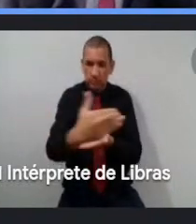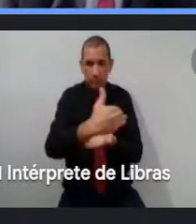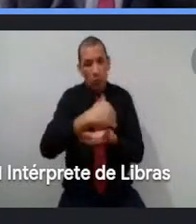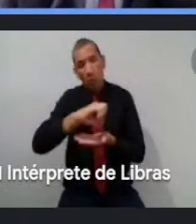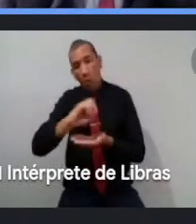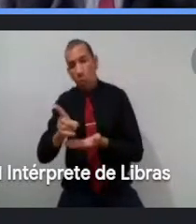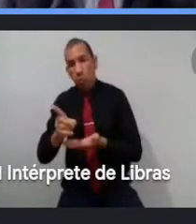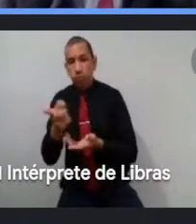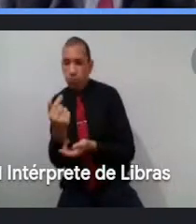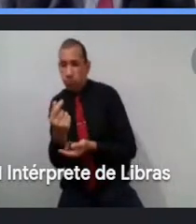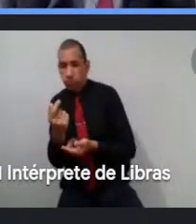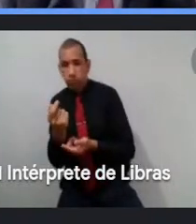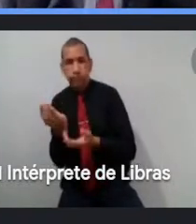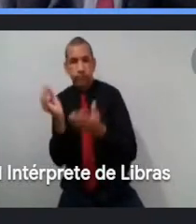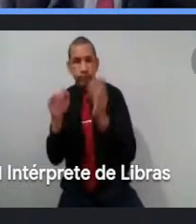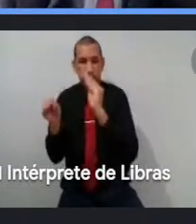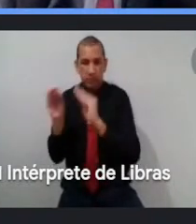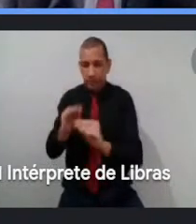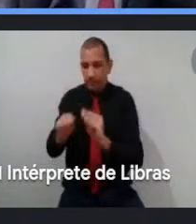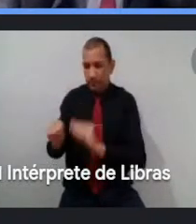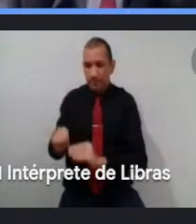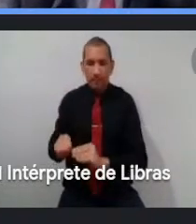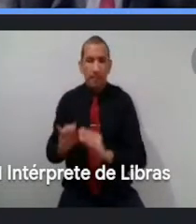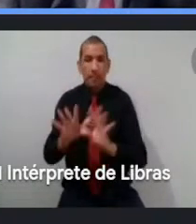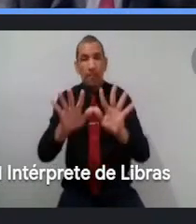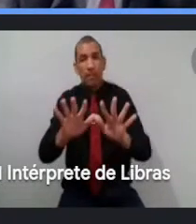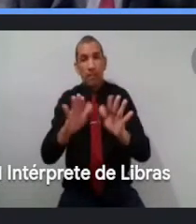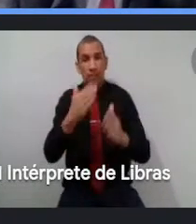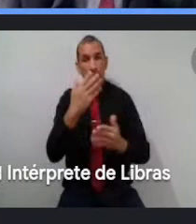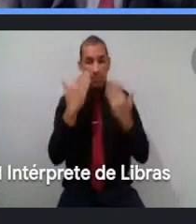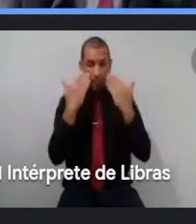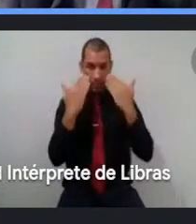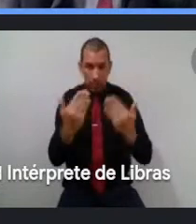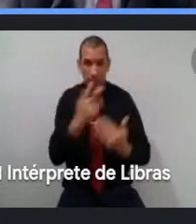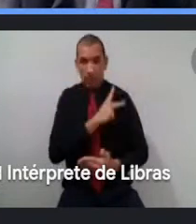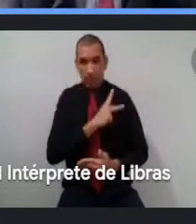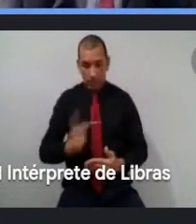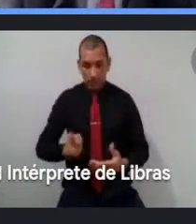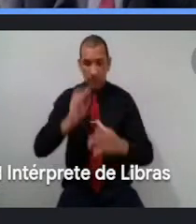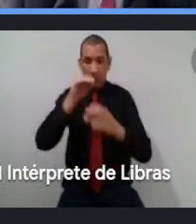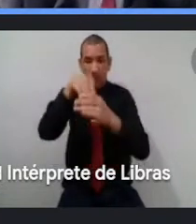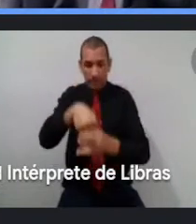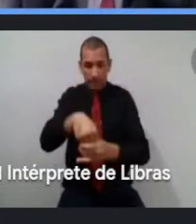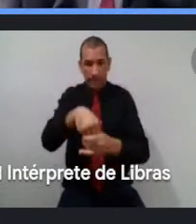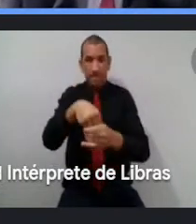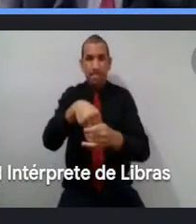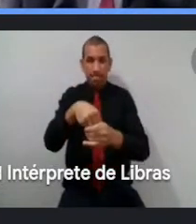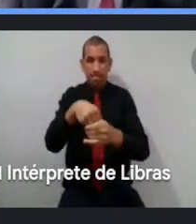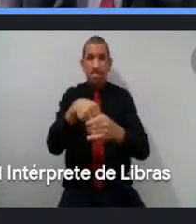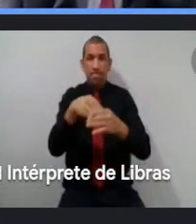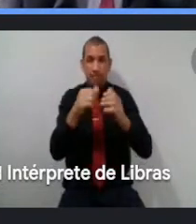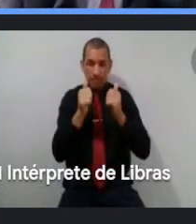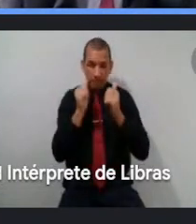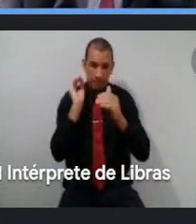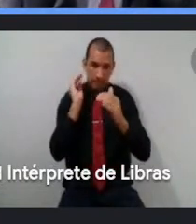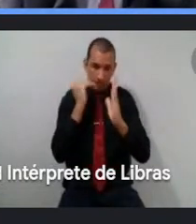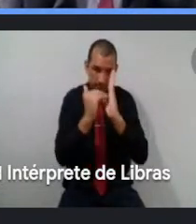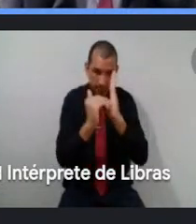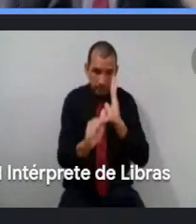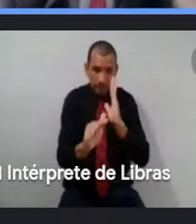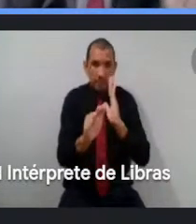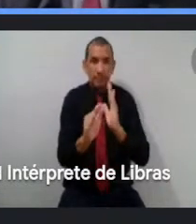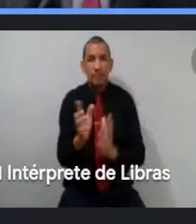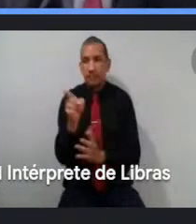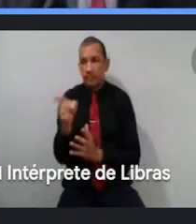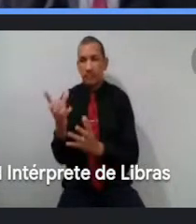movimentação financeira Quem te disse o presidente eu boto a nível e caminha meu voto